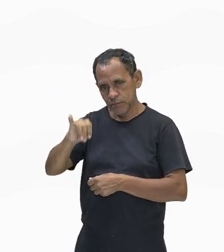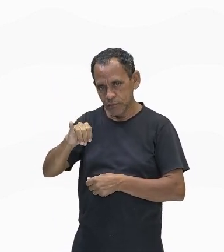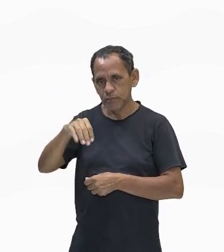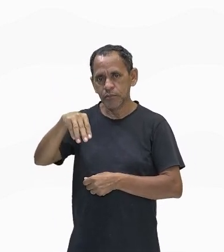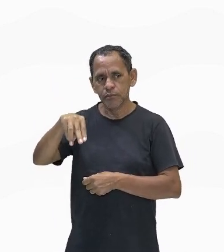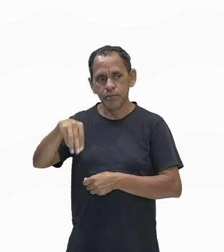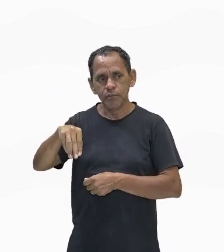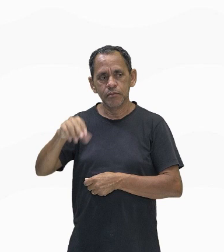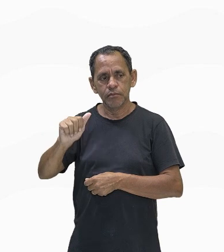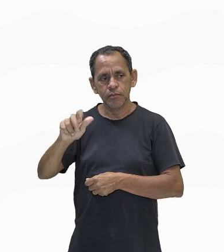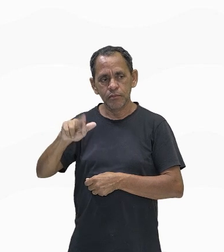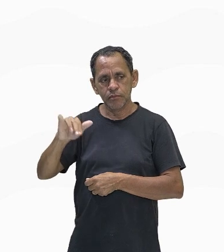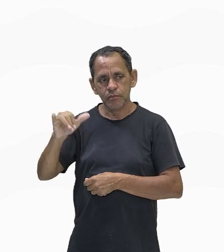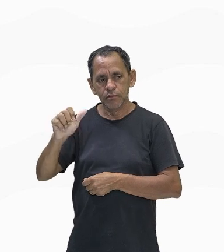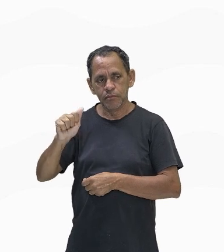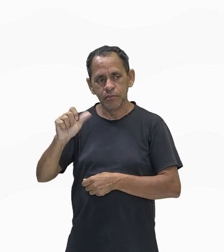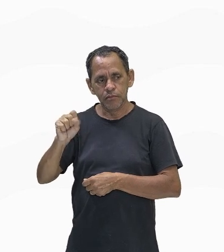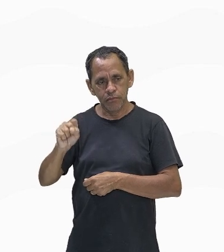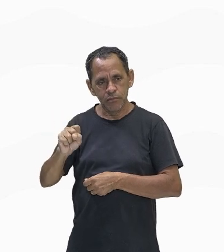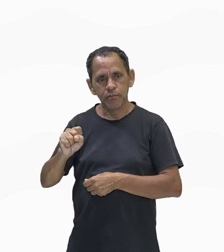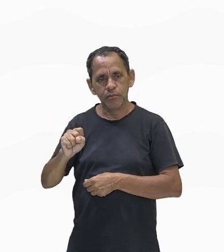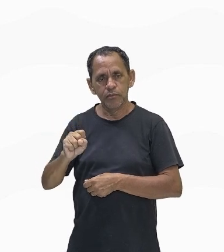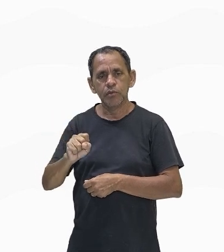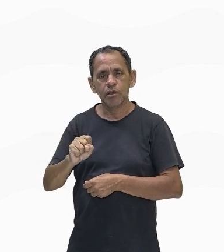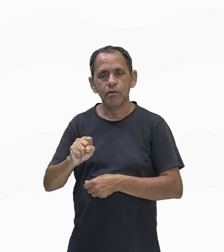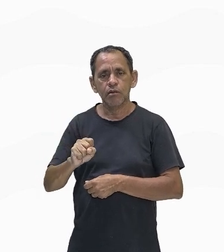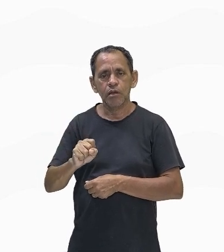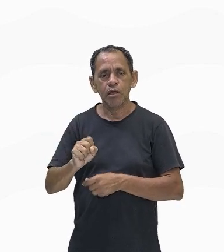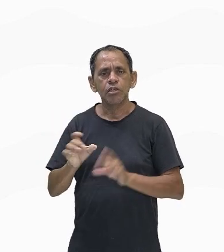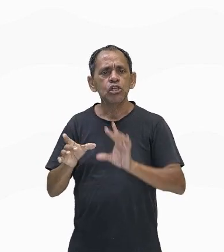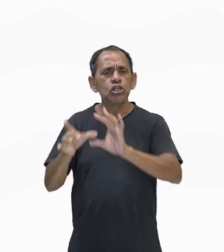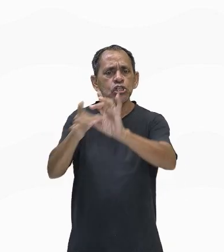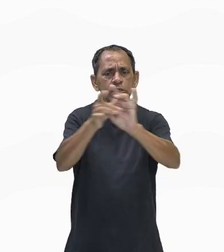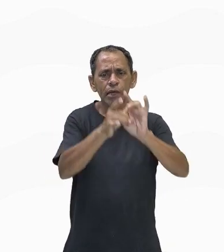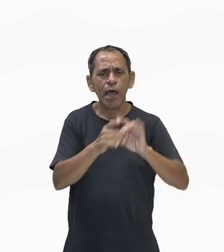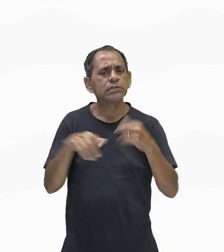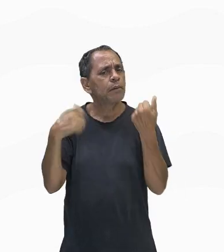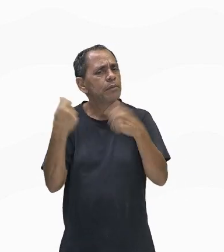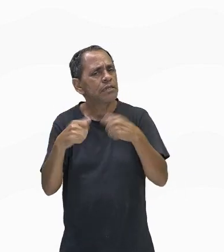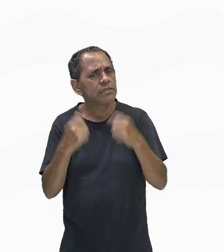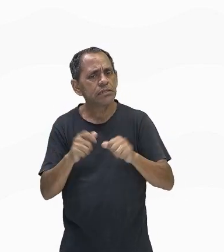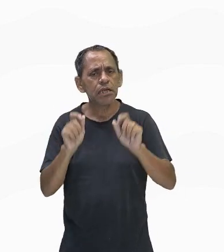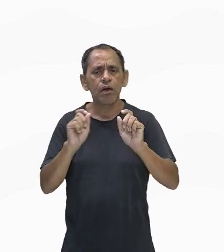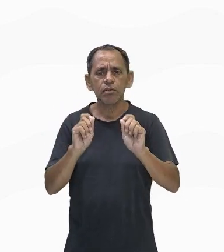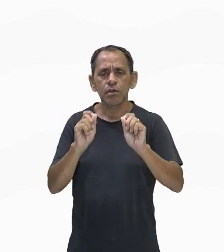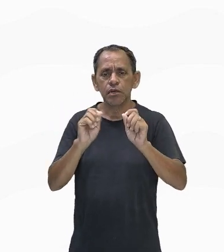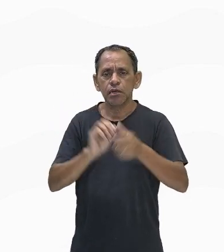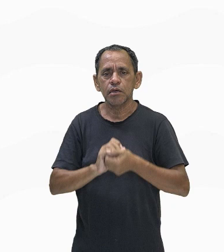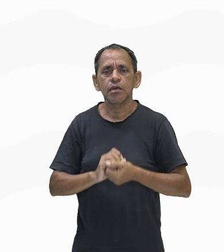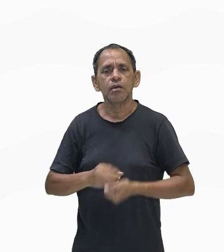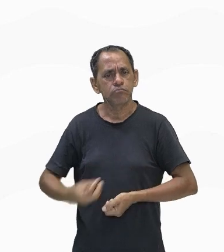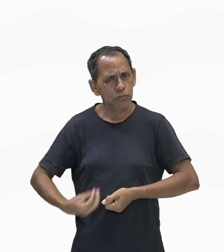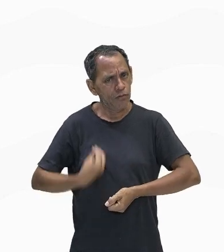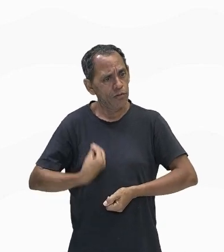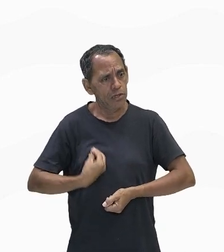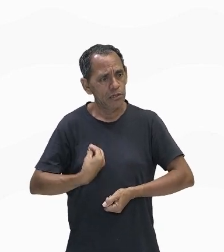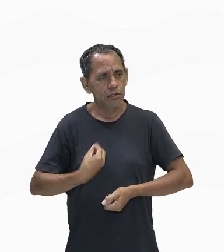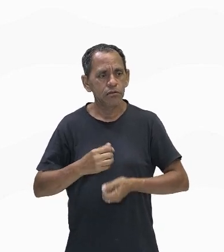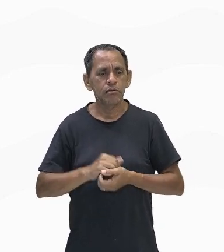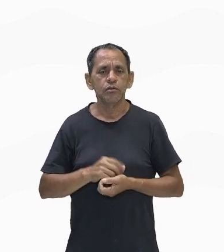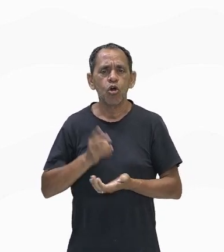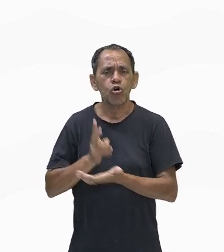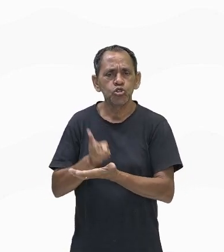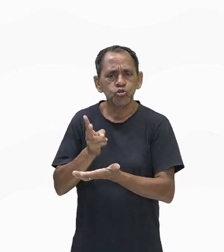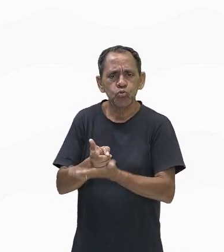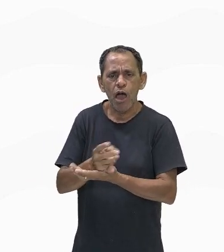emoções mais comuns. Elas são inatas e ligadas à necessidade de sobreviver. Por exemplo, a